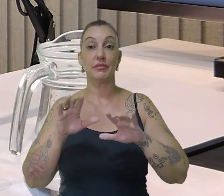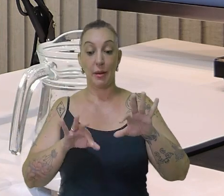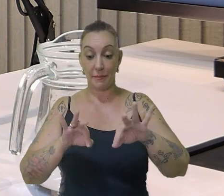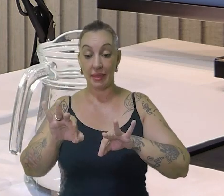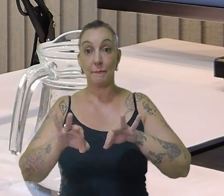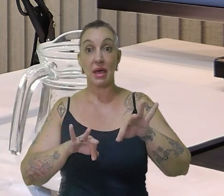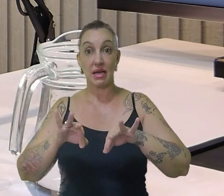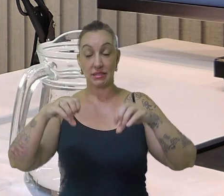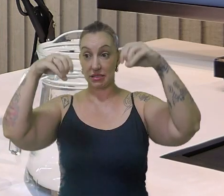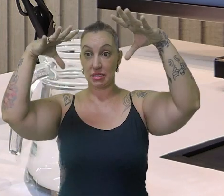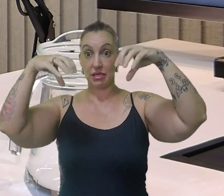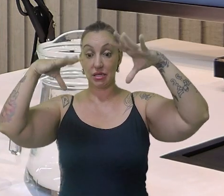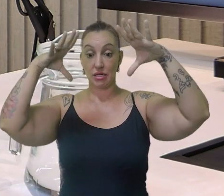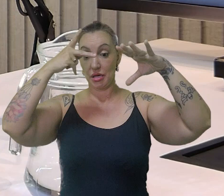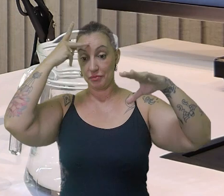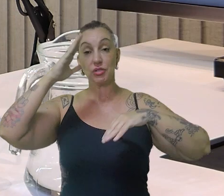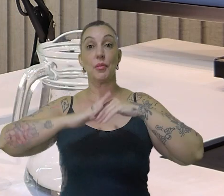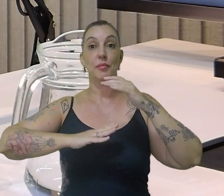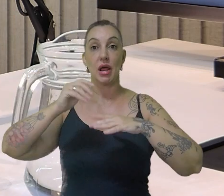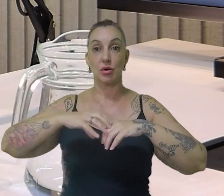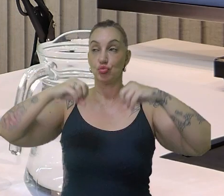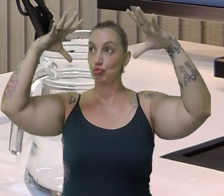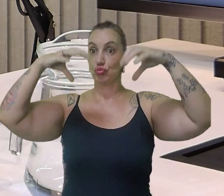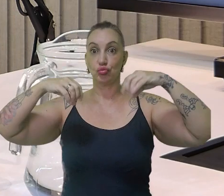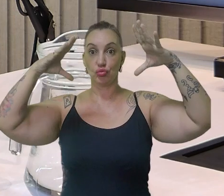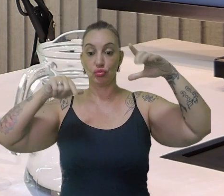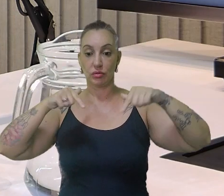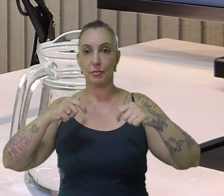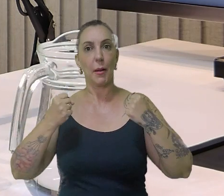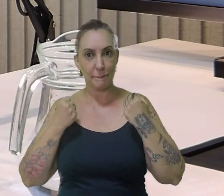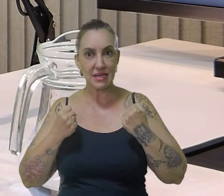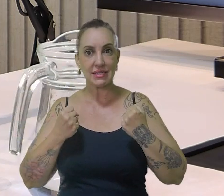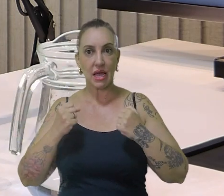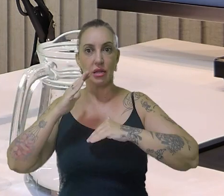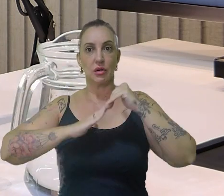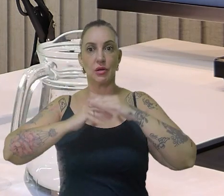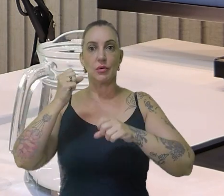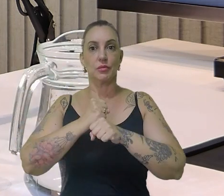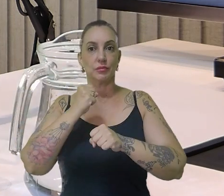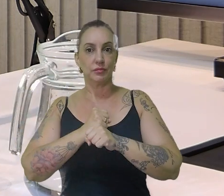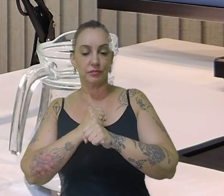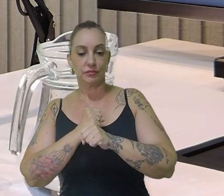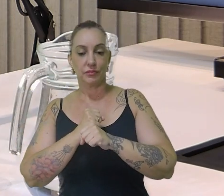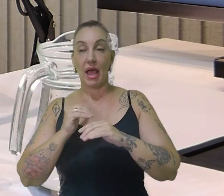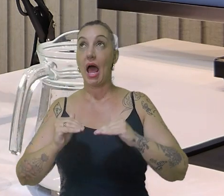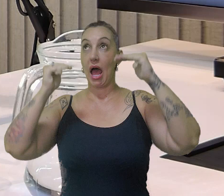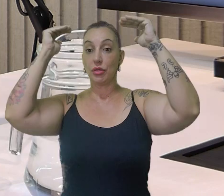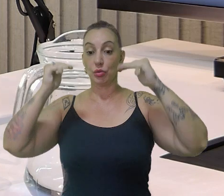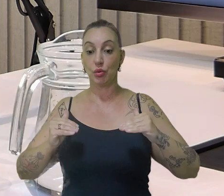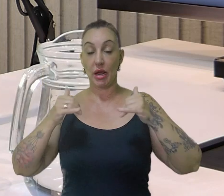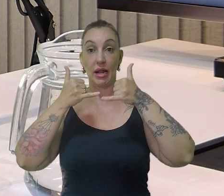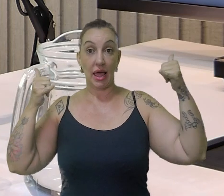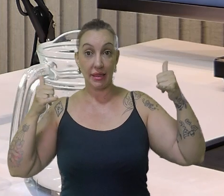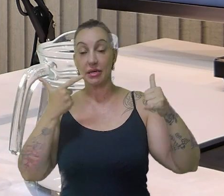mesa ou pessoas que são mais da prática e do do do trabalho físico mesmo que aí trabalha com a montagem trabalha com a altura trabalha com a